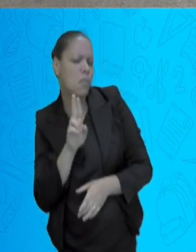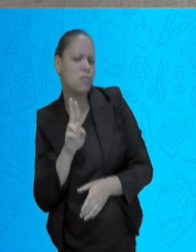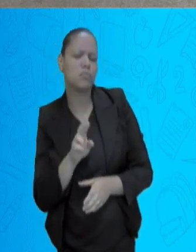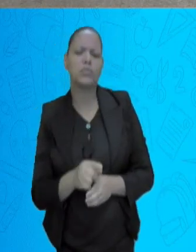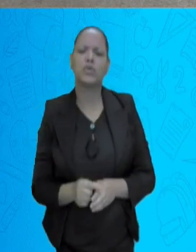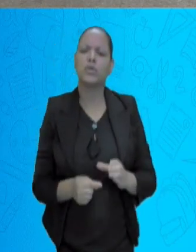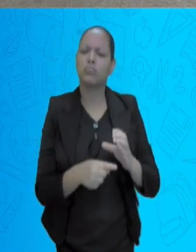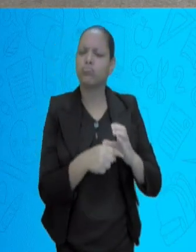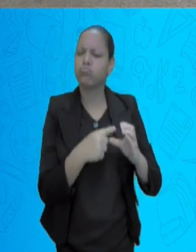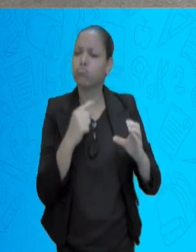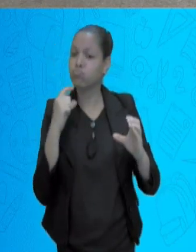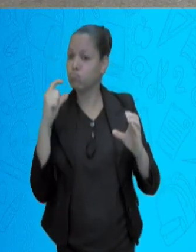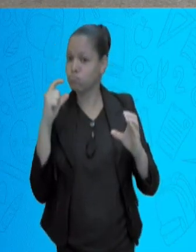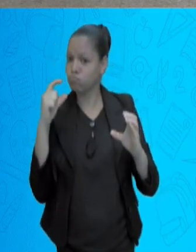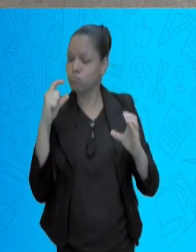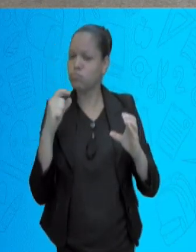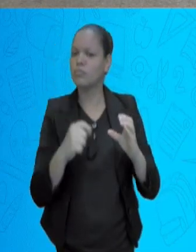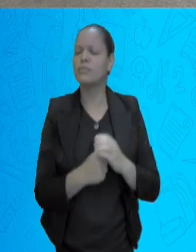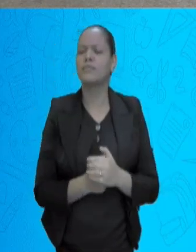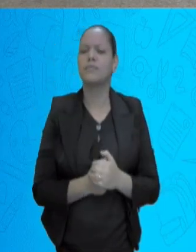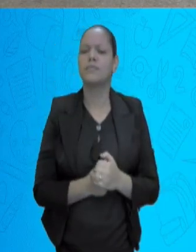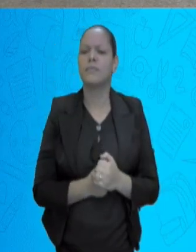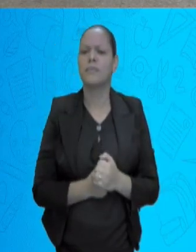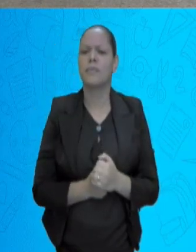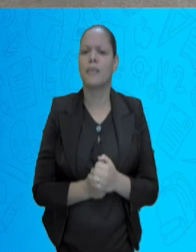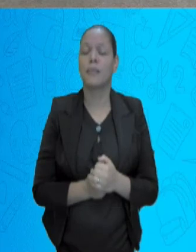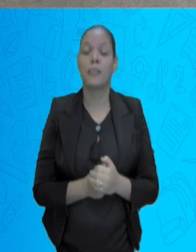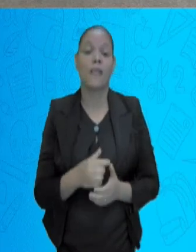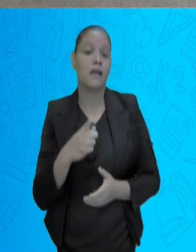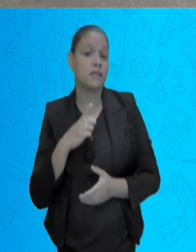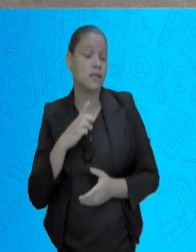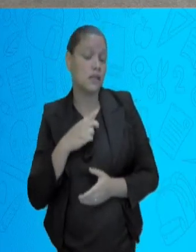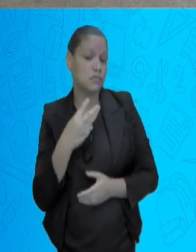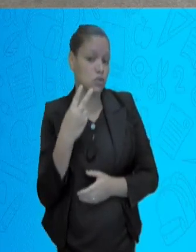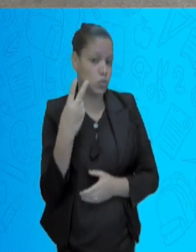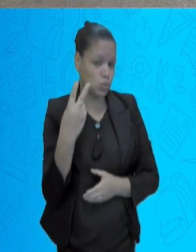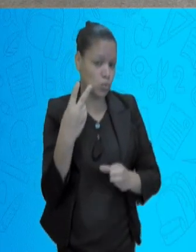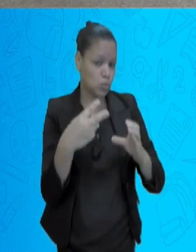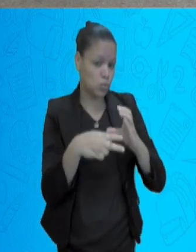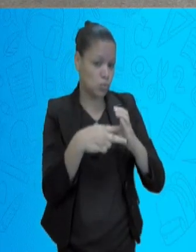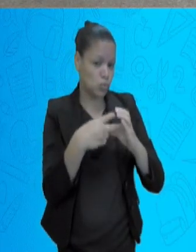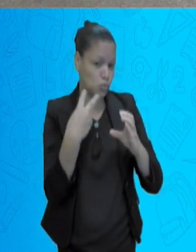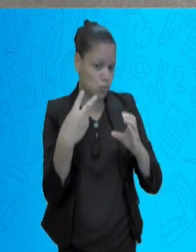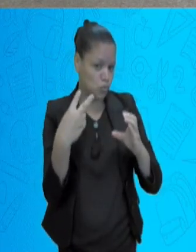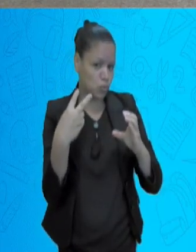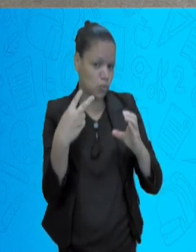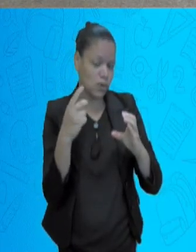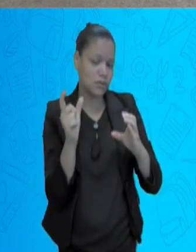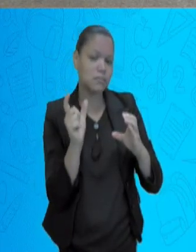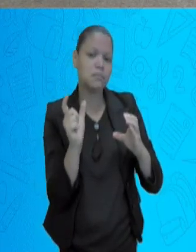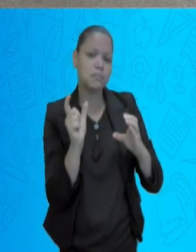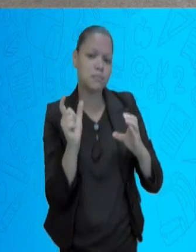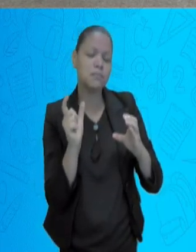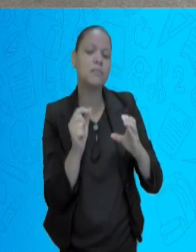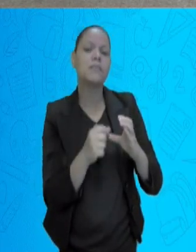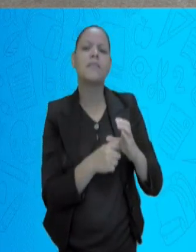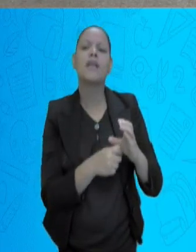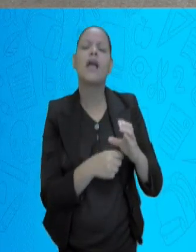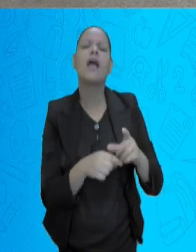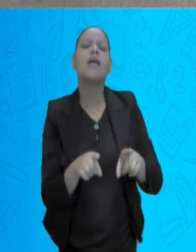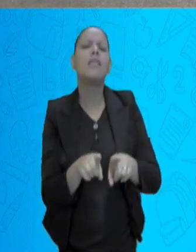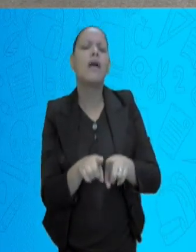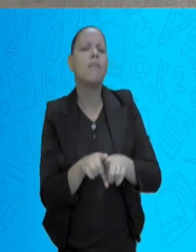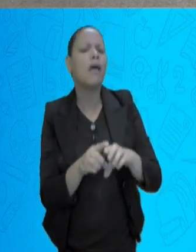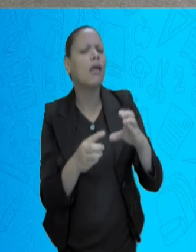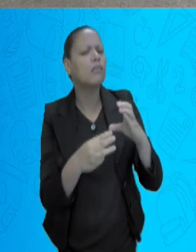monossílaba. Quando nós temos palavra de duas sílabas, nós chamamos de dissílaba, de